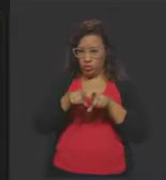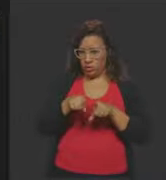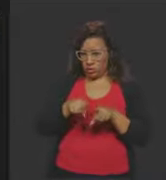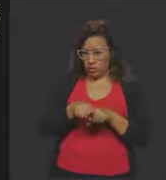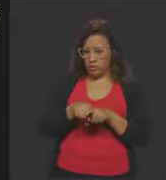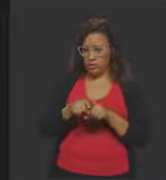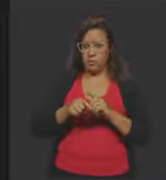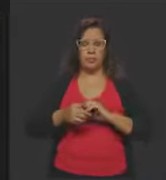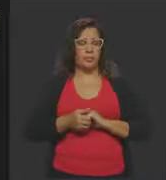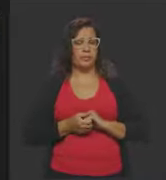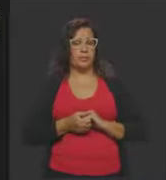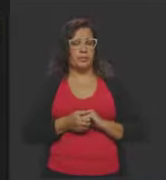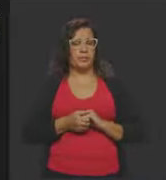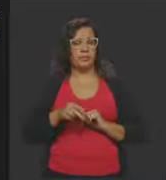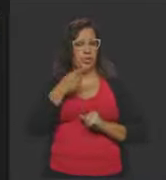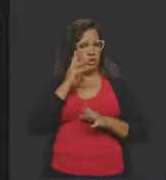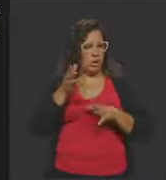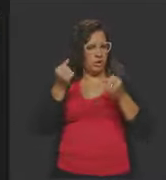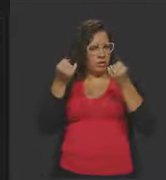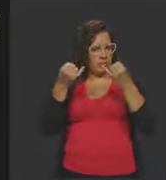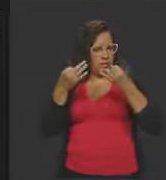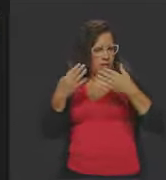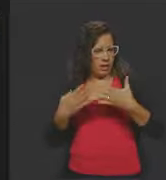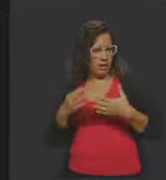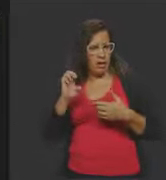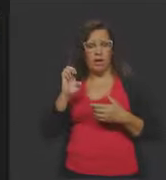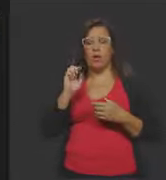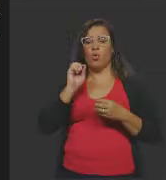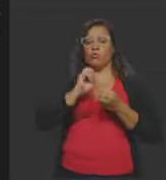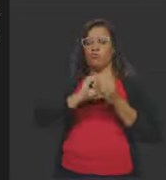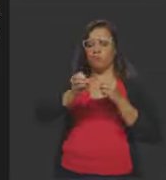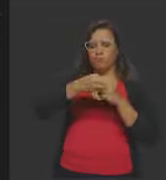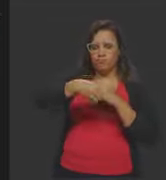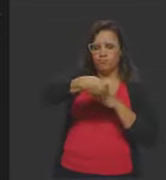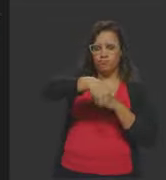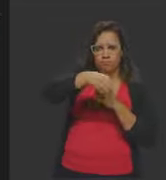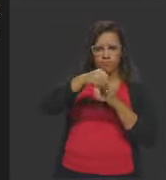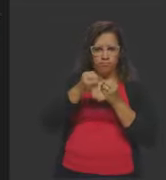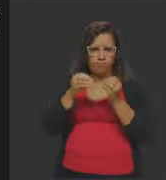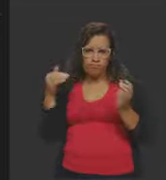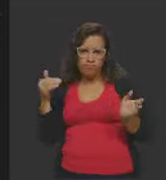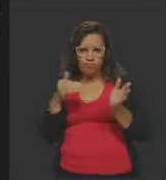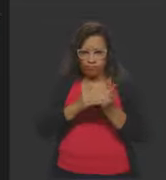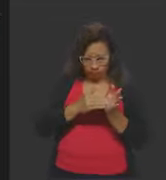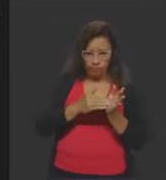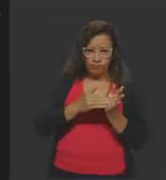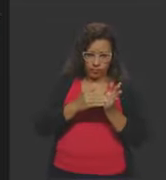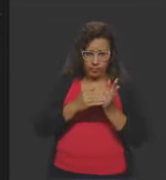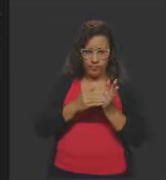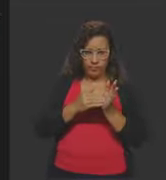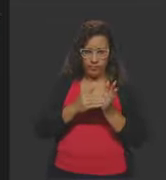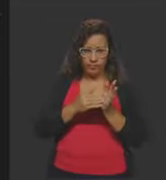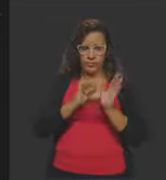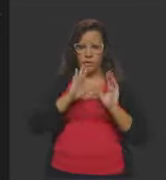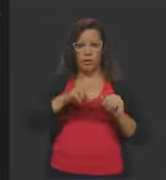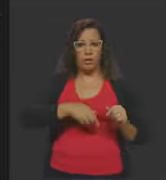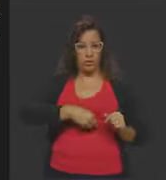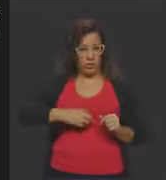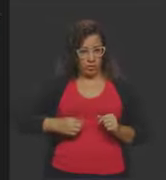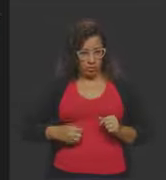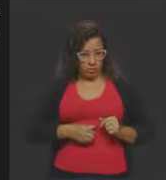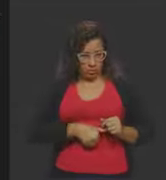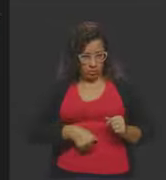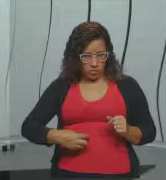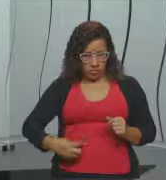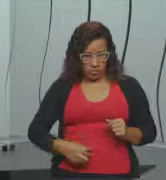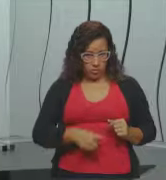outras enzimas. Nós já falamos dessas enzimas, só estou reforçando que o pâncreas vai lançar essas enzimas lá no duodeno, no começo